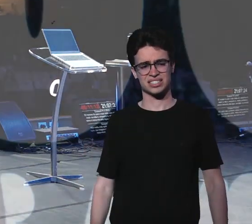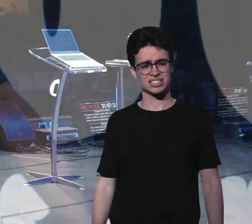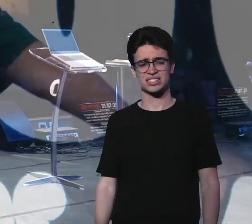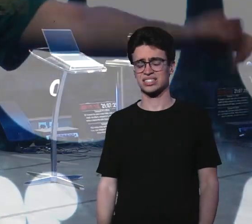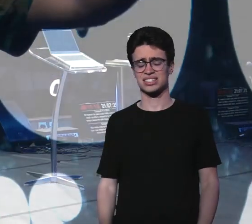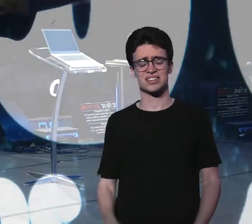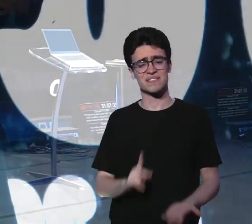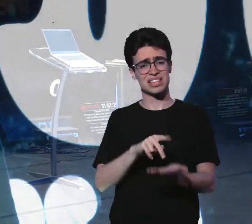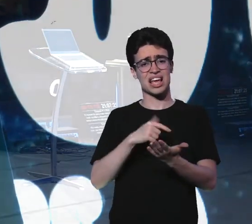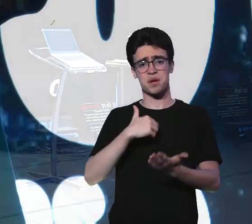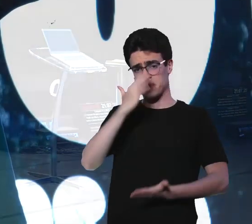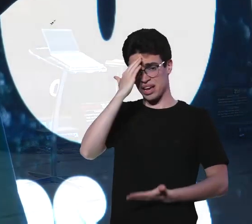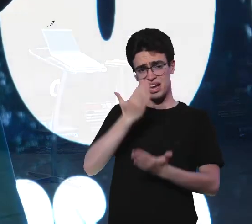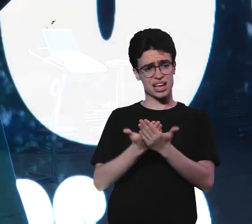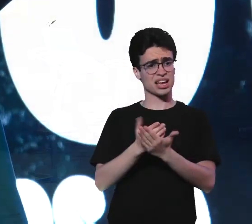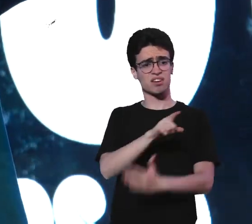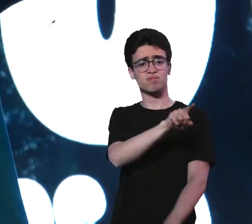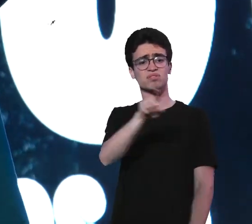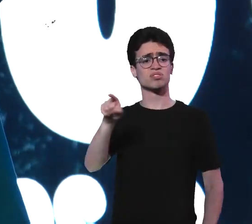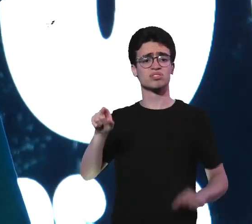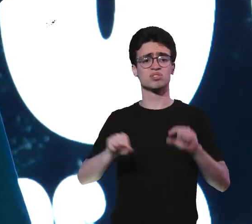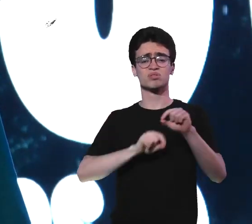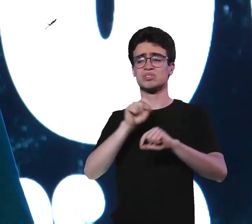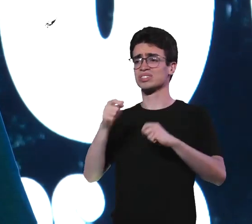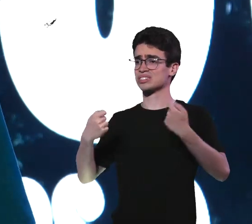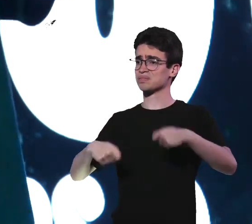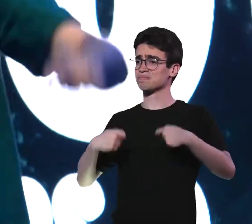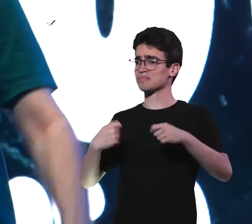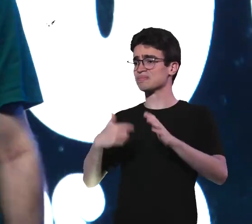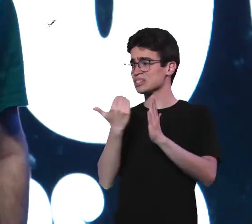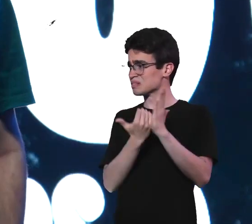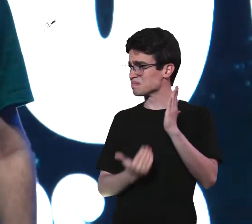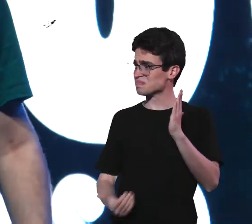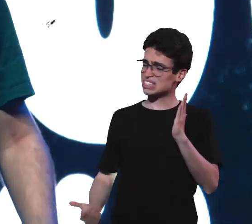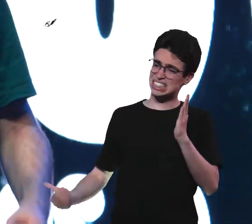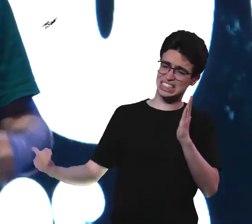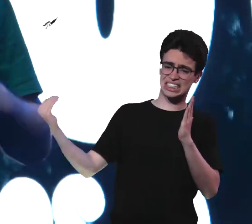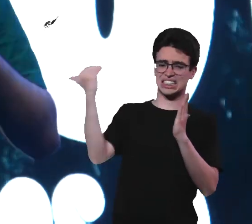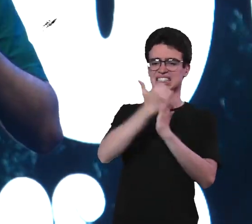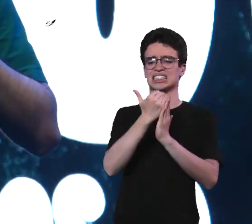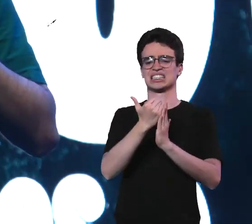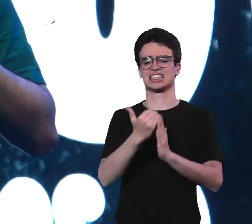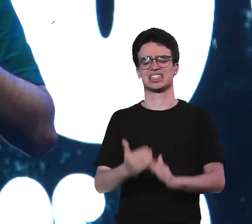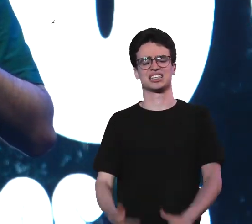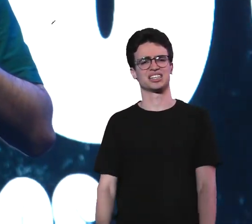Porque eu creio que tem pessoas aqui que precisam ir 500 metros mais.